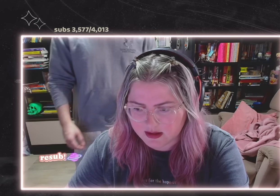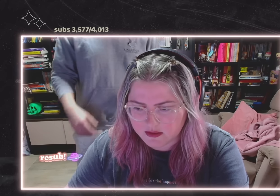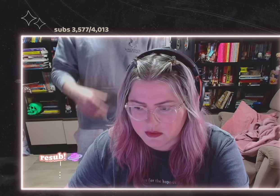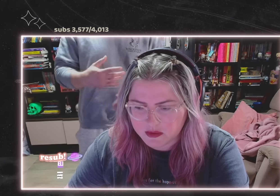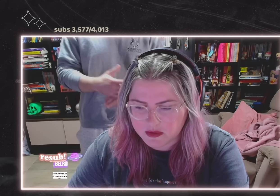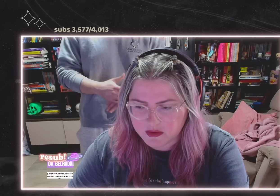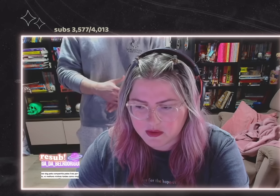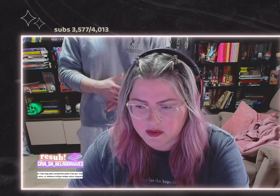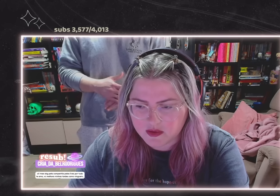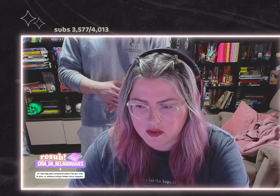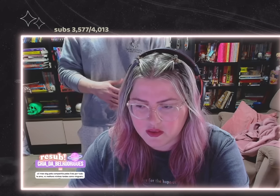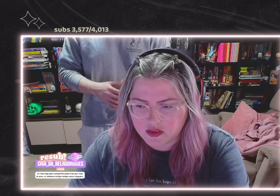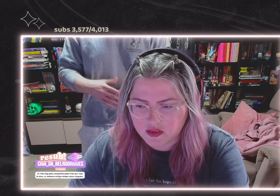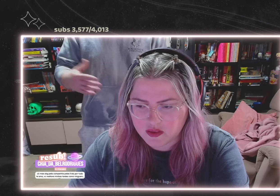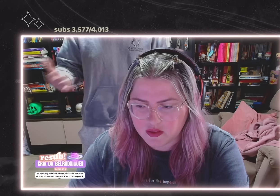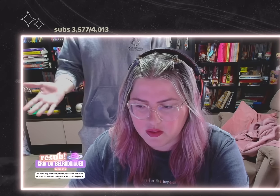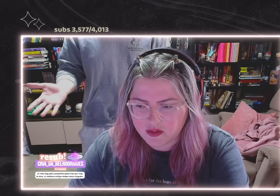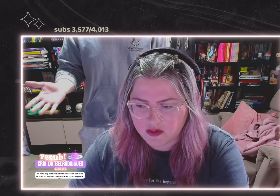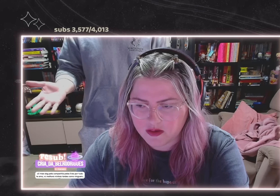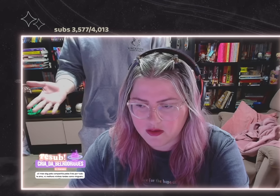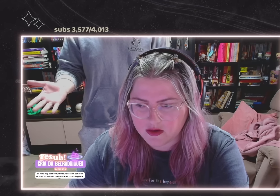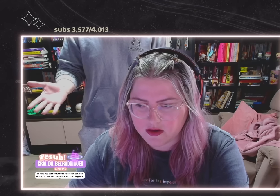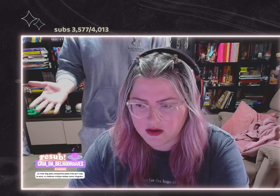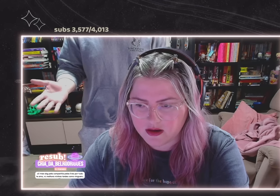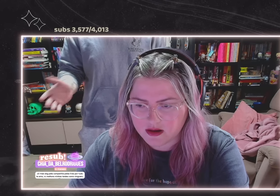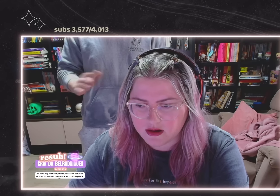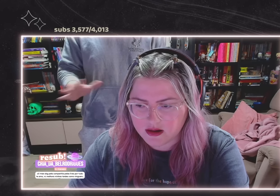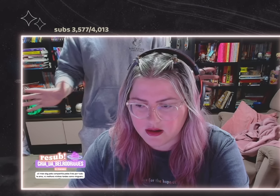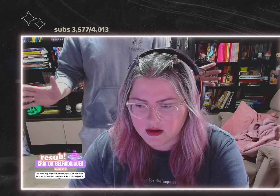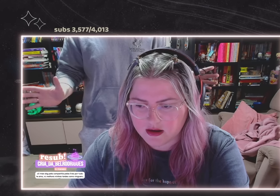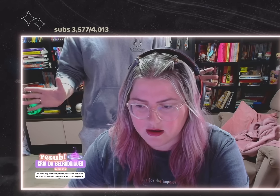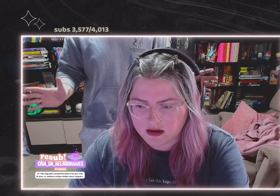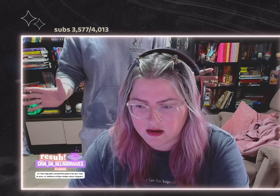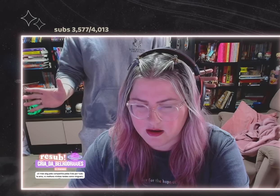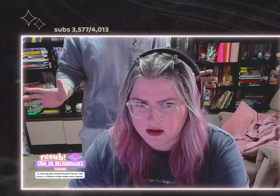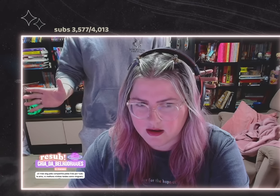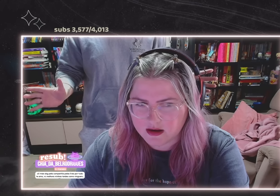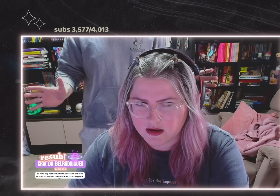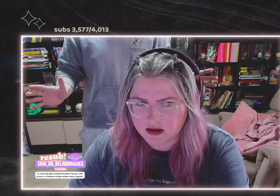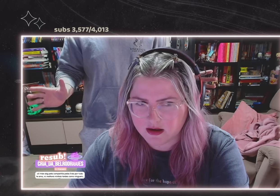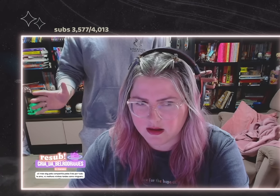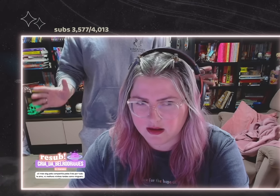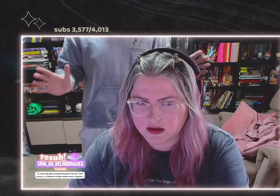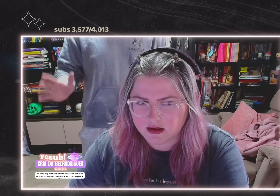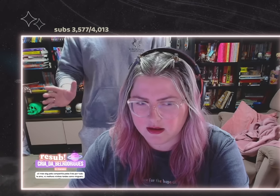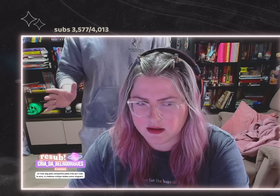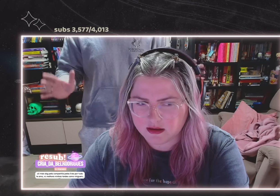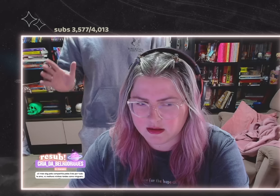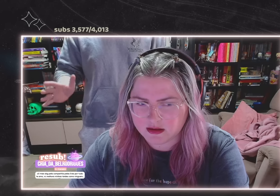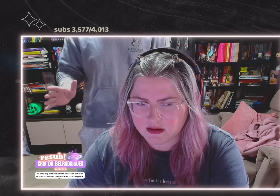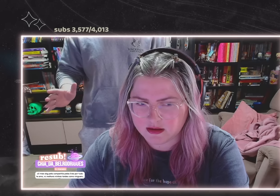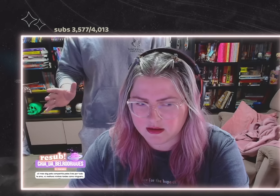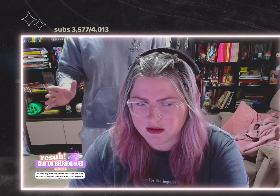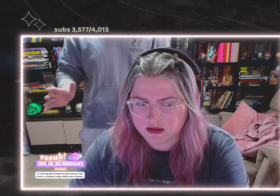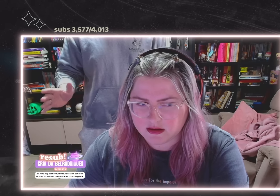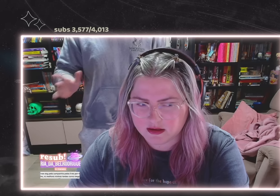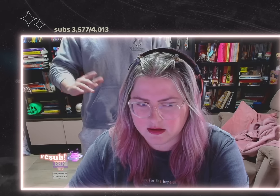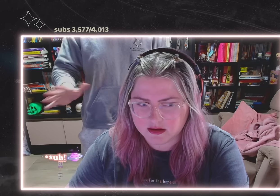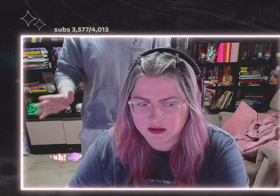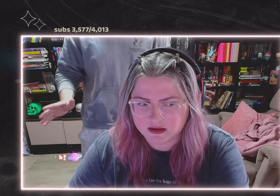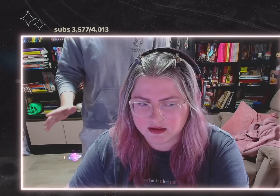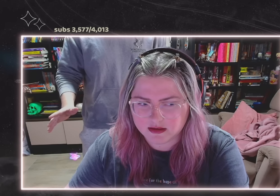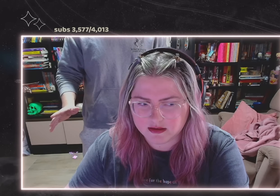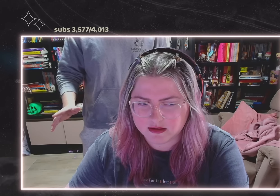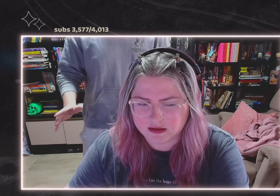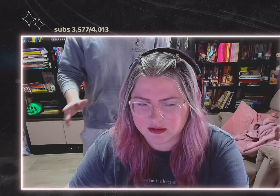agora ele se envolveu um lugar que o perfil dele basicamente é perfeito para onde ele tá ele é o cara da que fica